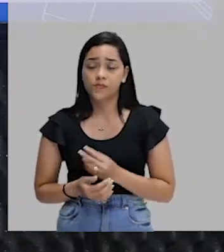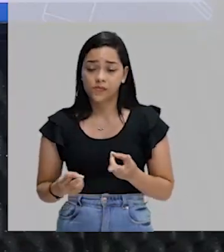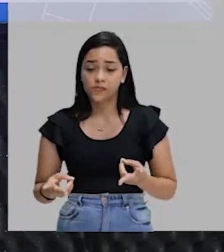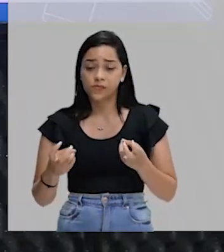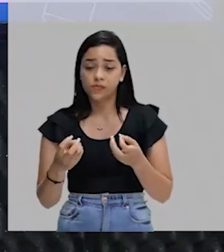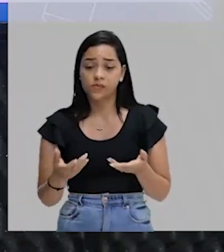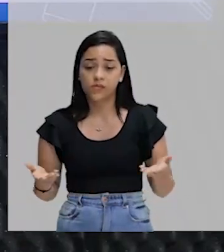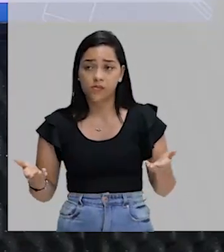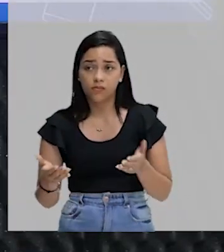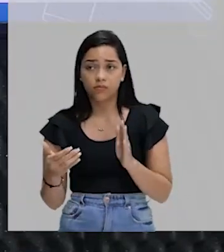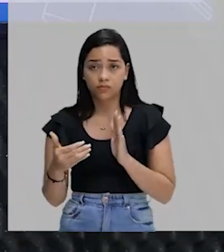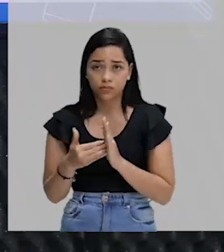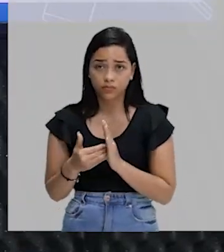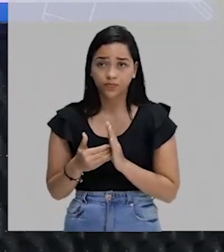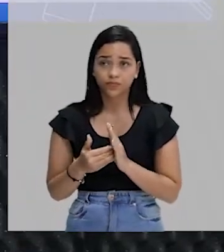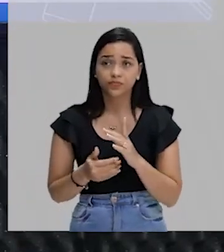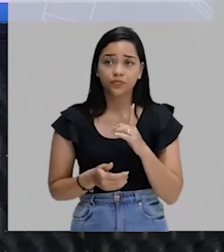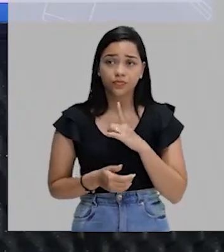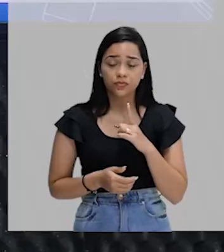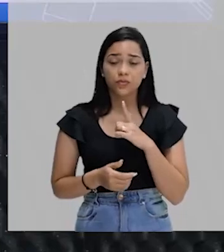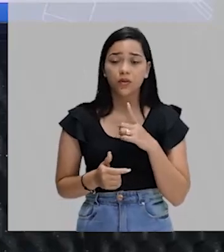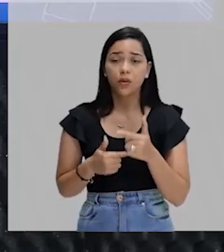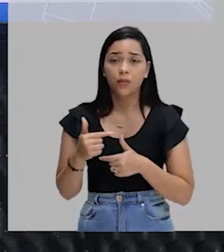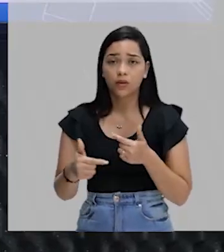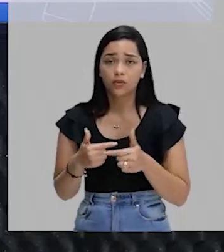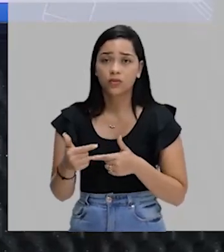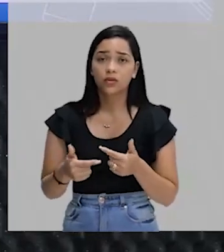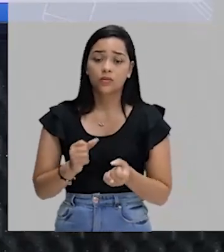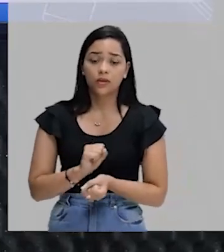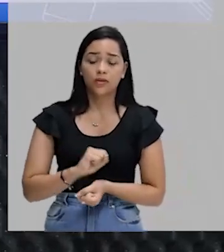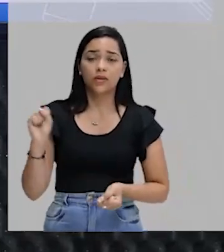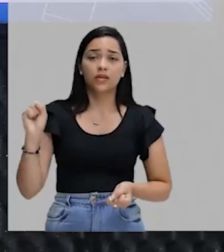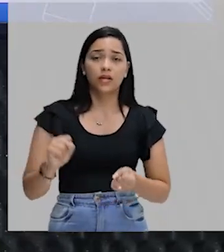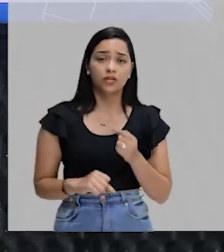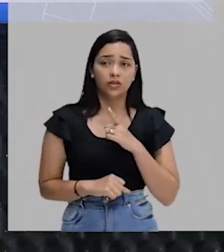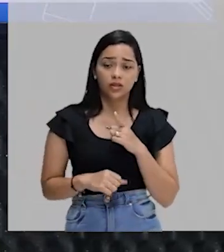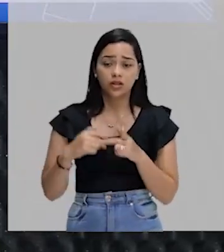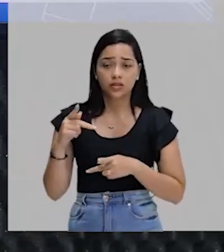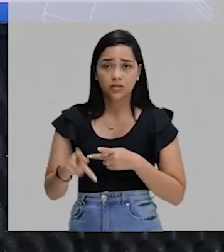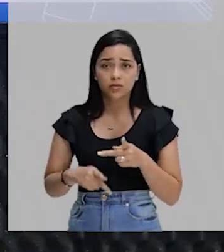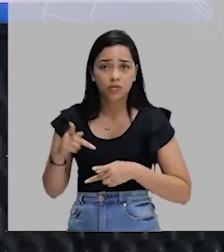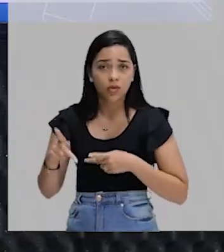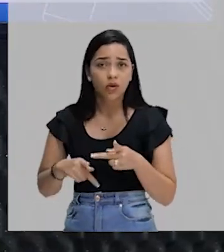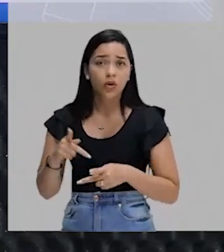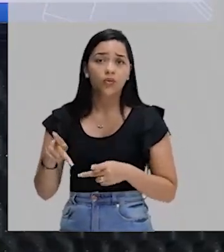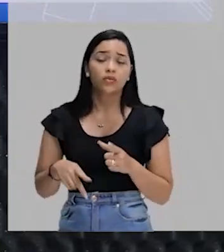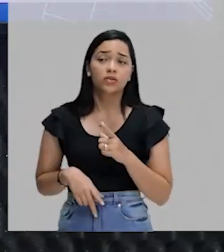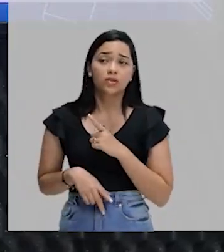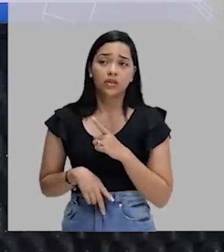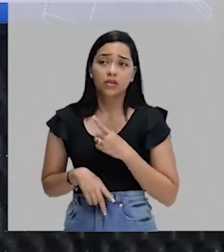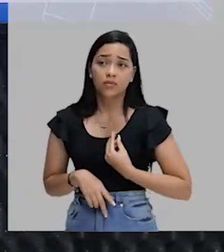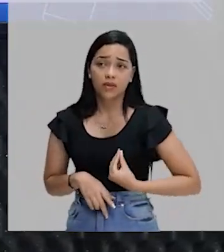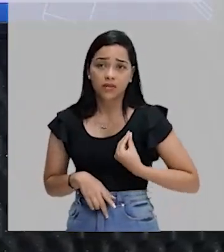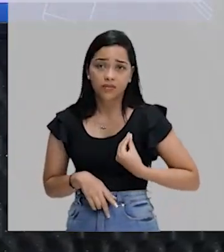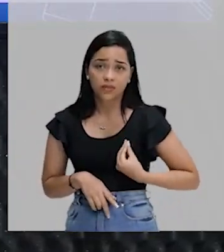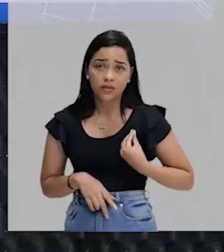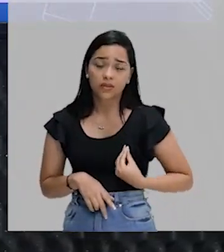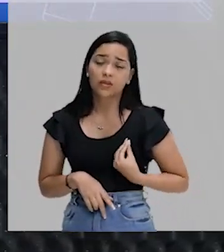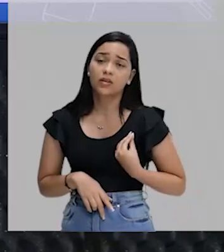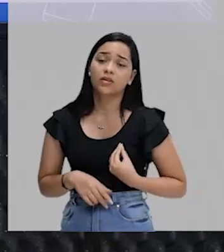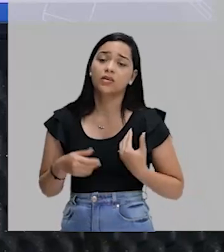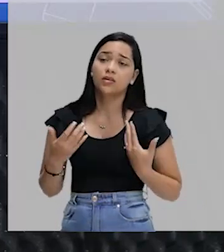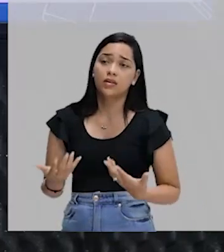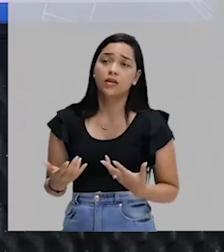observe que até hoje existe uma luta pela liberdade desses povos, uma luta pela preservação das suas